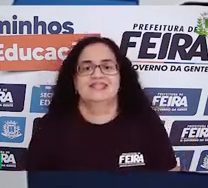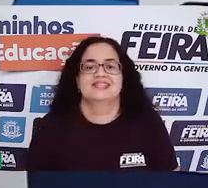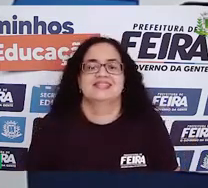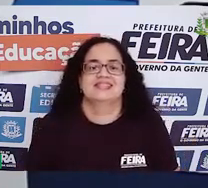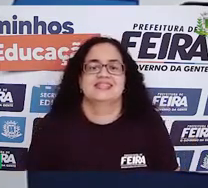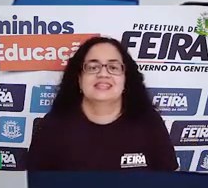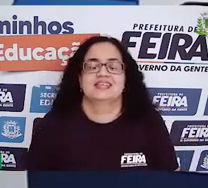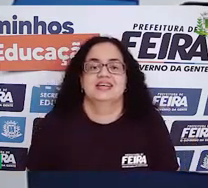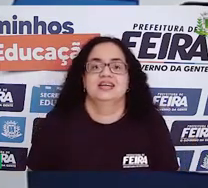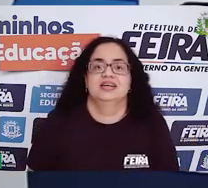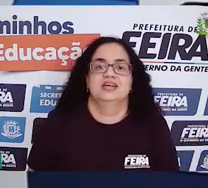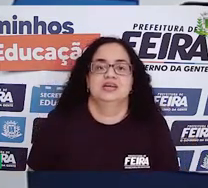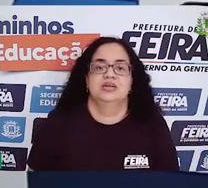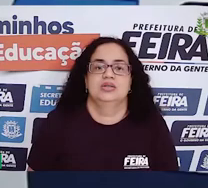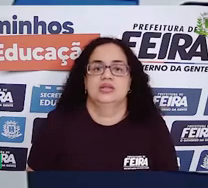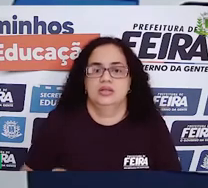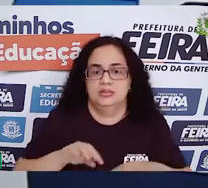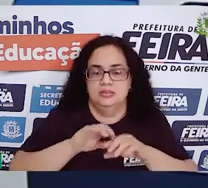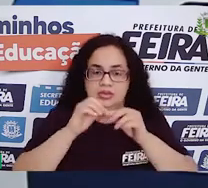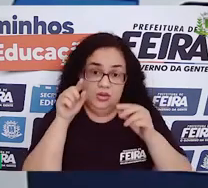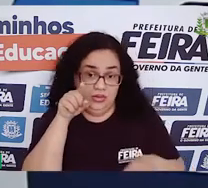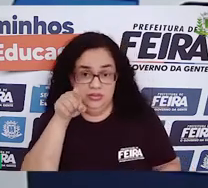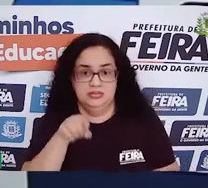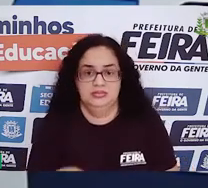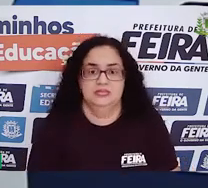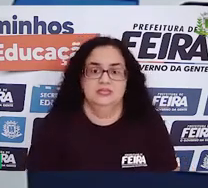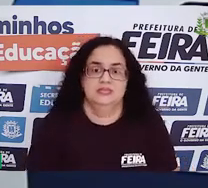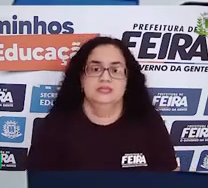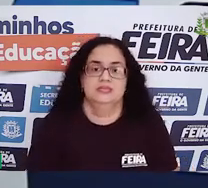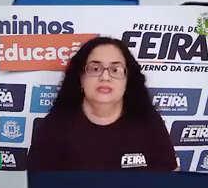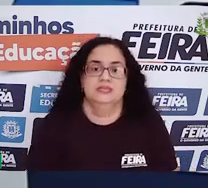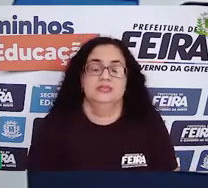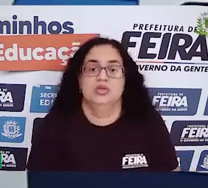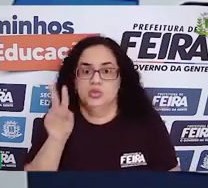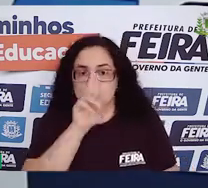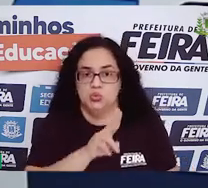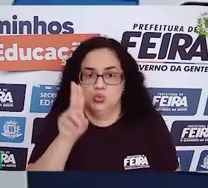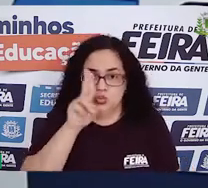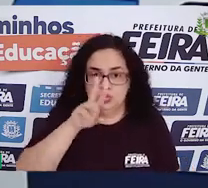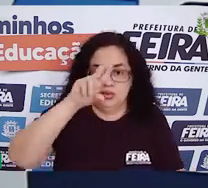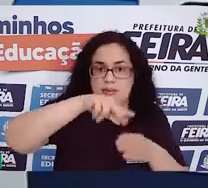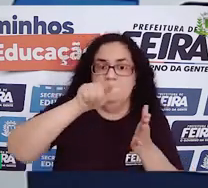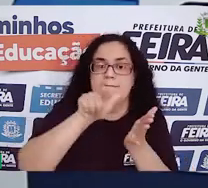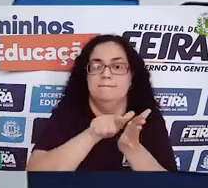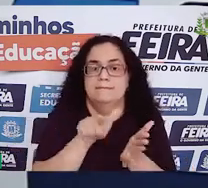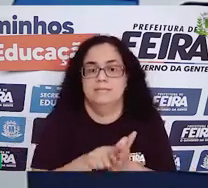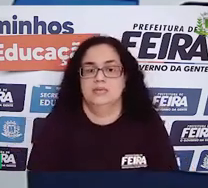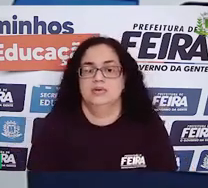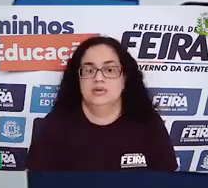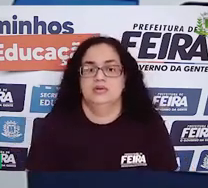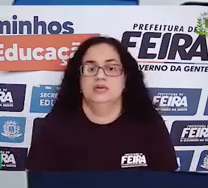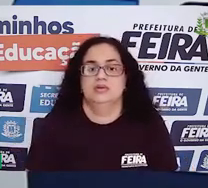ó, do clipe de metal que é utilizado para prender papel. Então, ó,